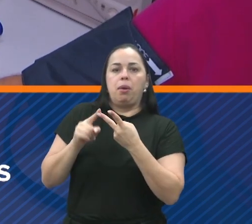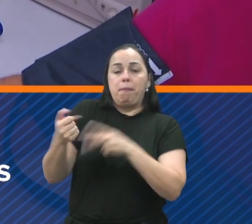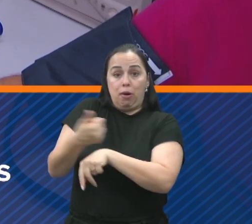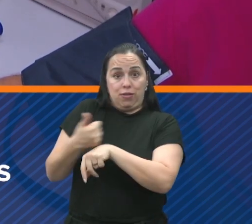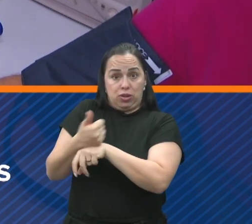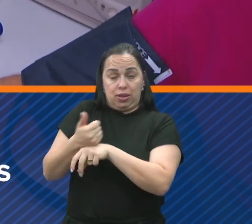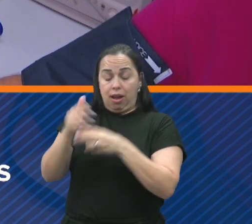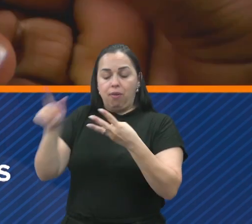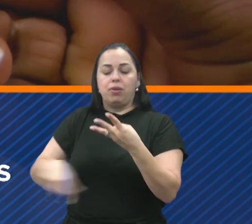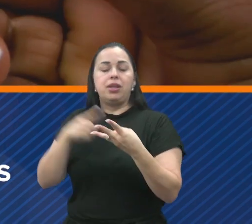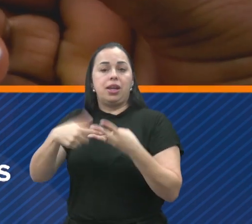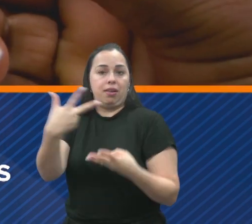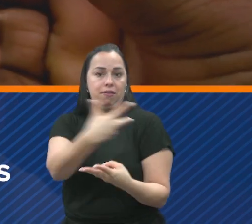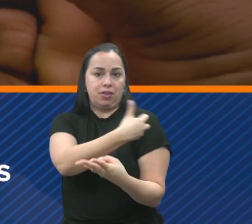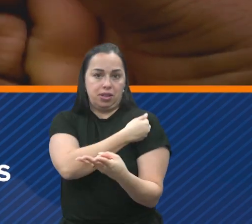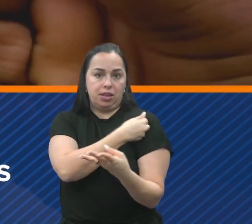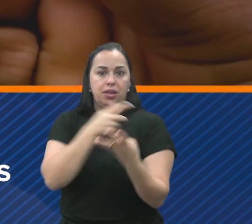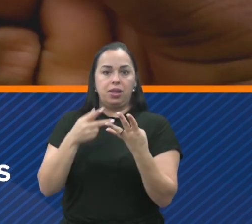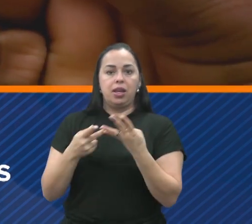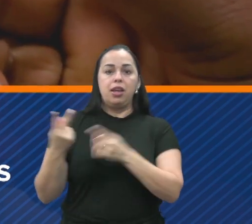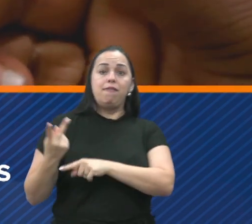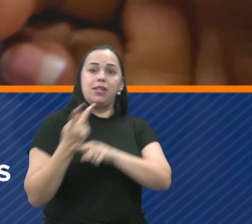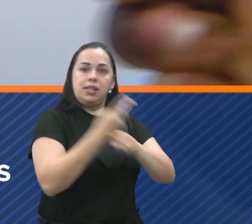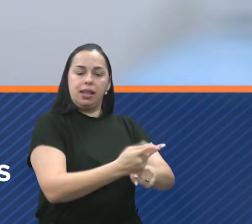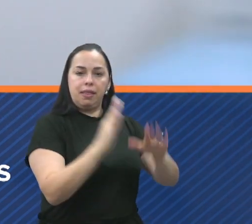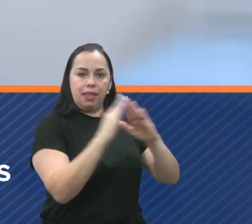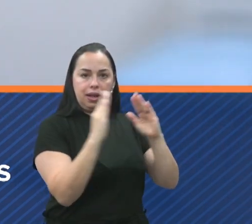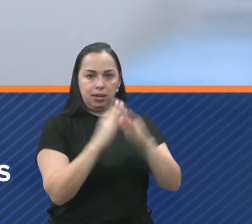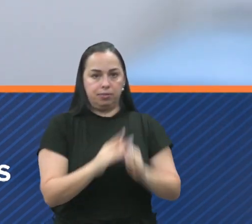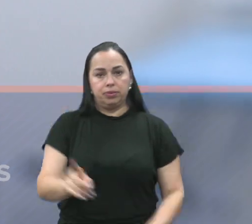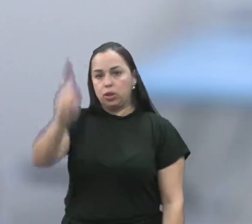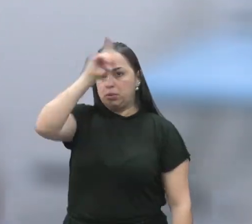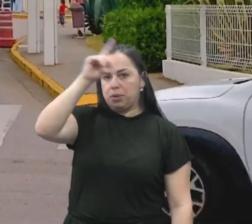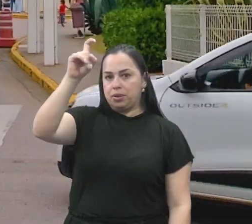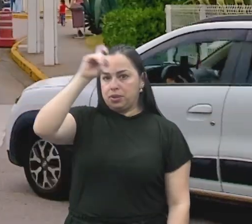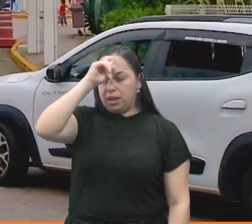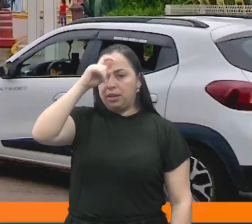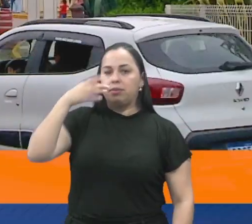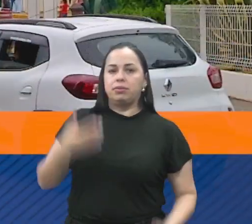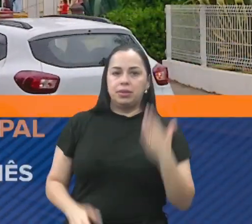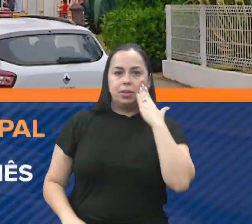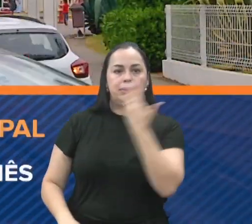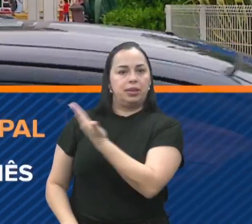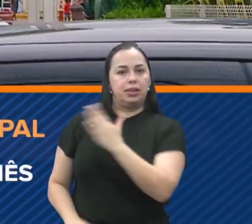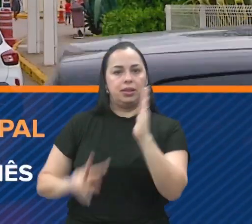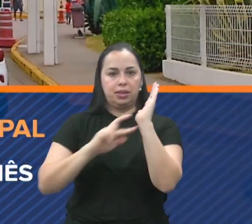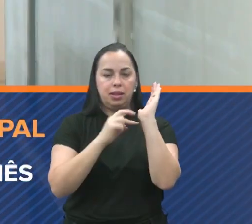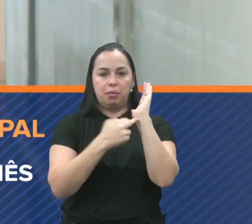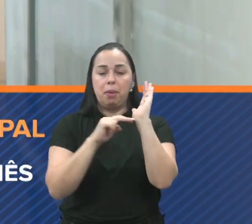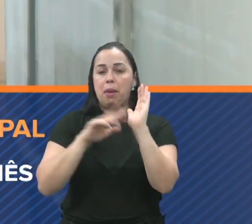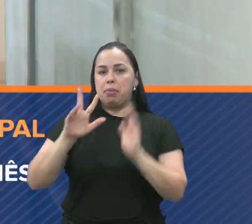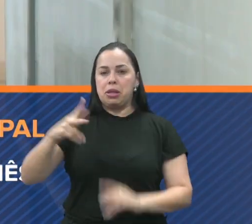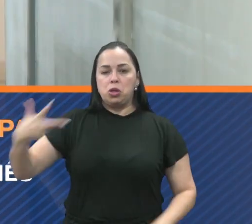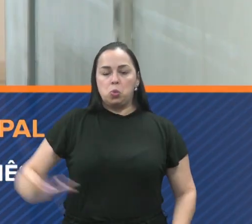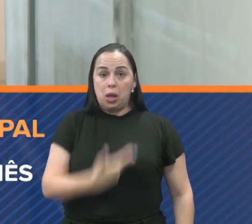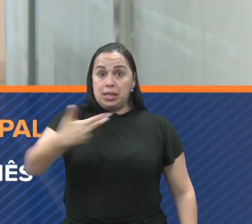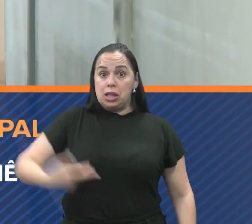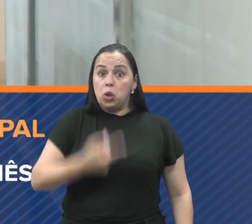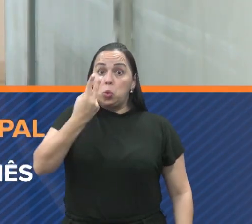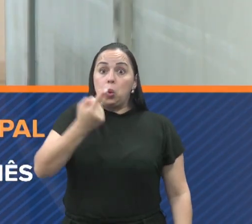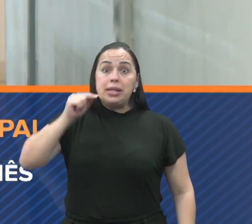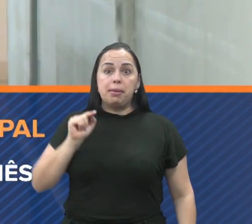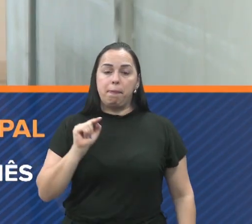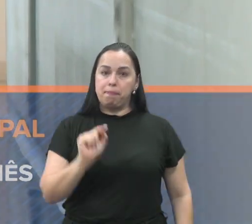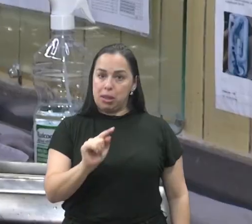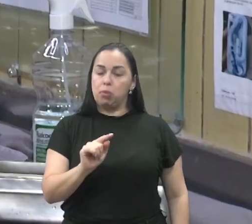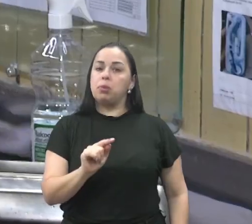médicas, especialistas, aplicação de vacinas e visitas domiciliares. No Hospital Municipal, foram cerca de 2.000 cirurgias